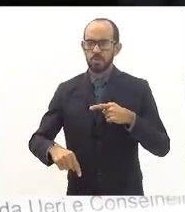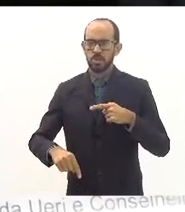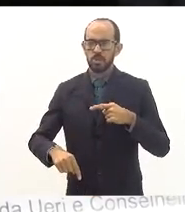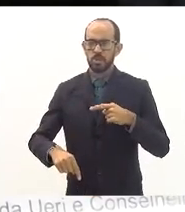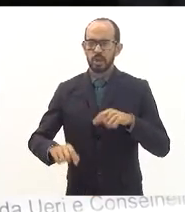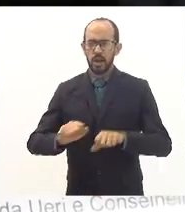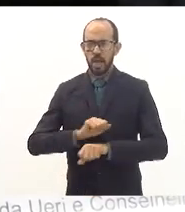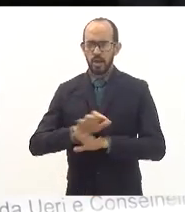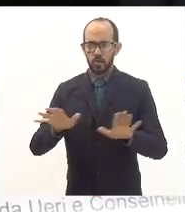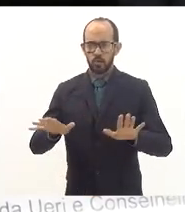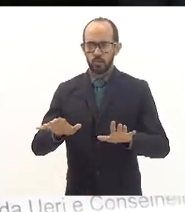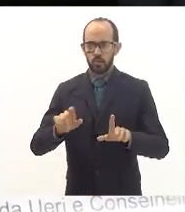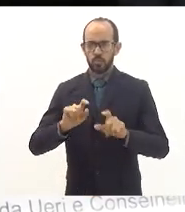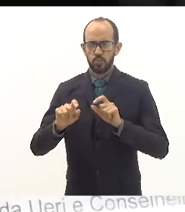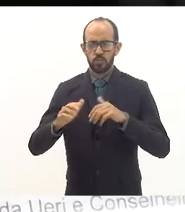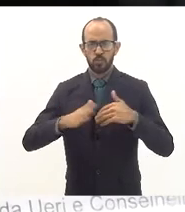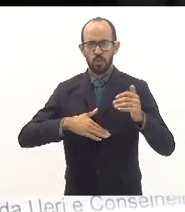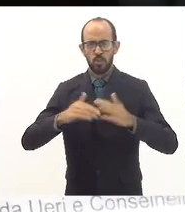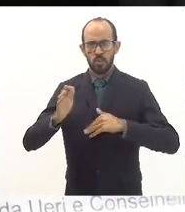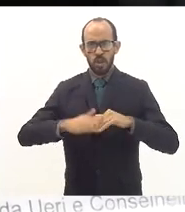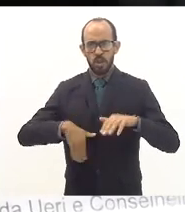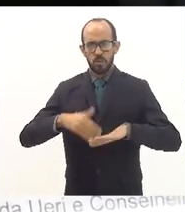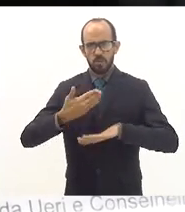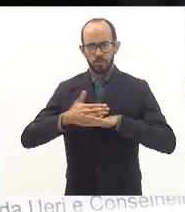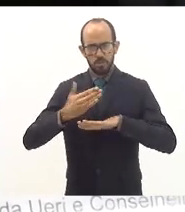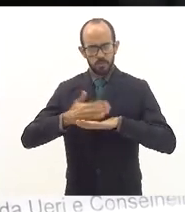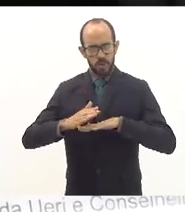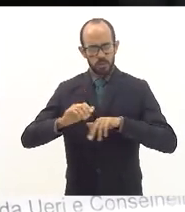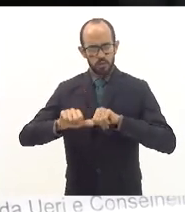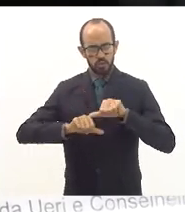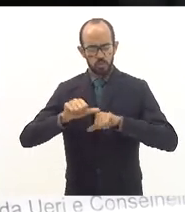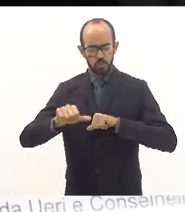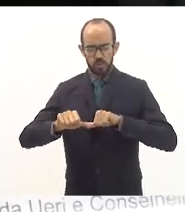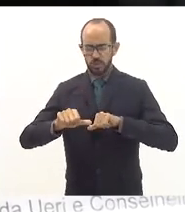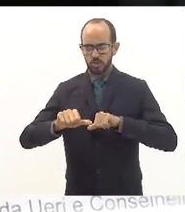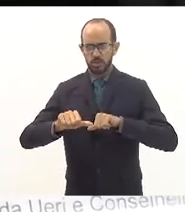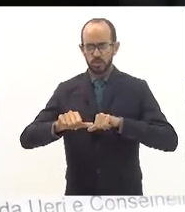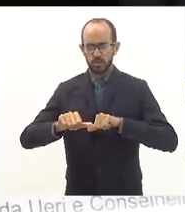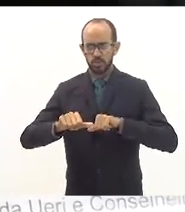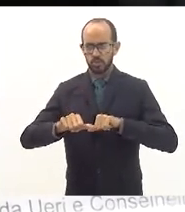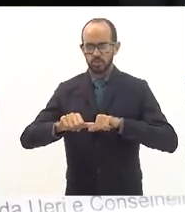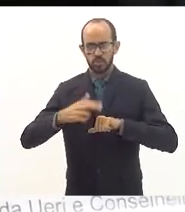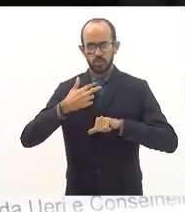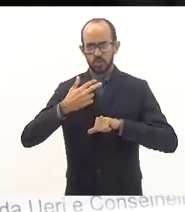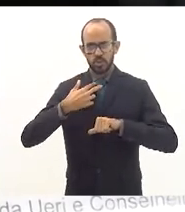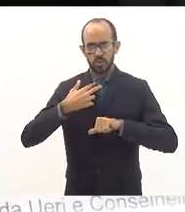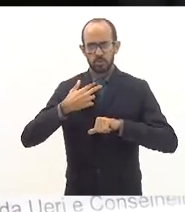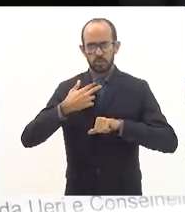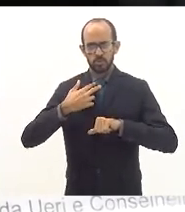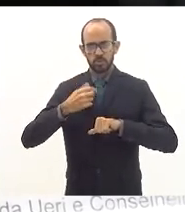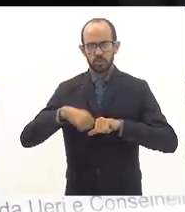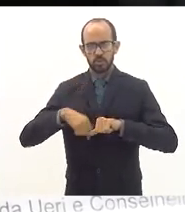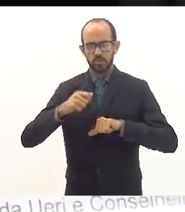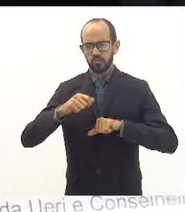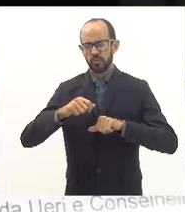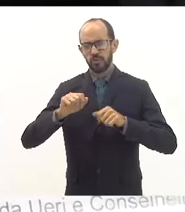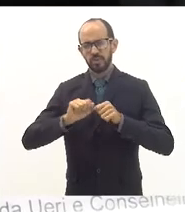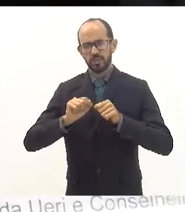expresso, né, qualquer prática de retorção. Nós não podíamos incorrer em injúria, em calúnia e